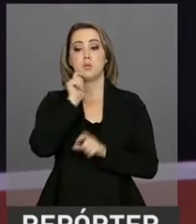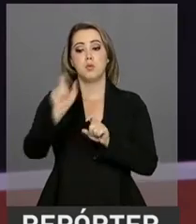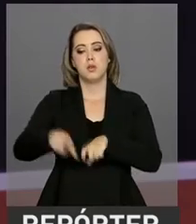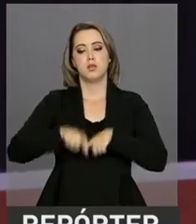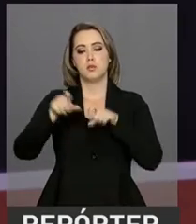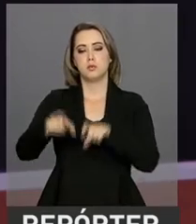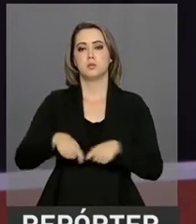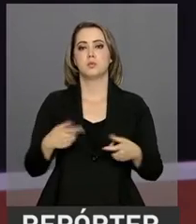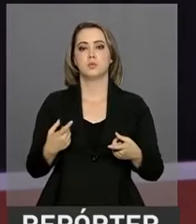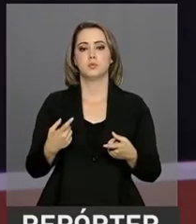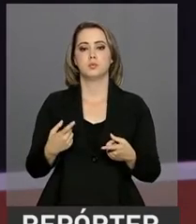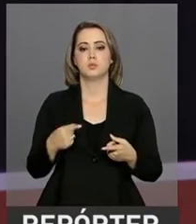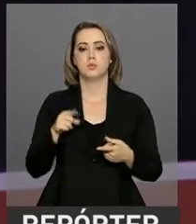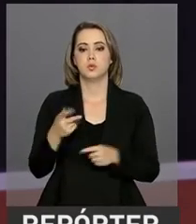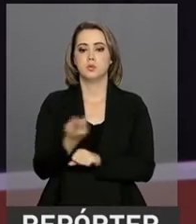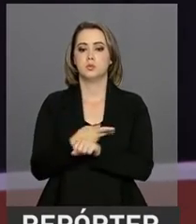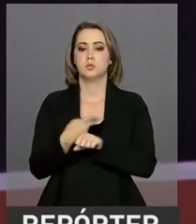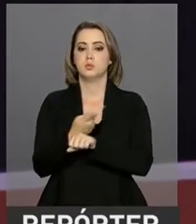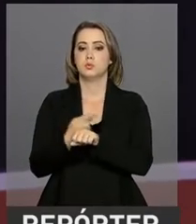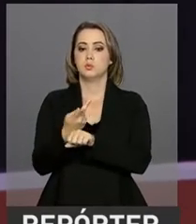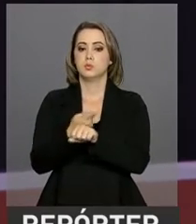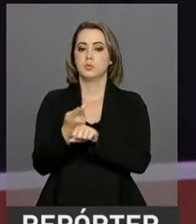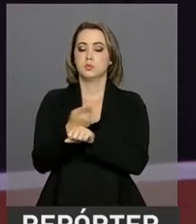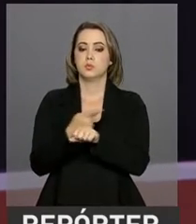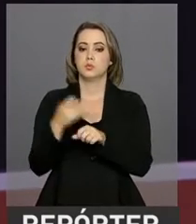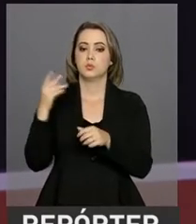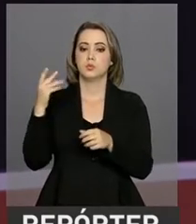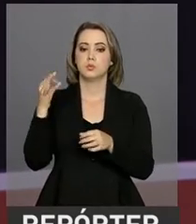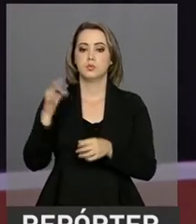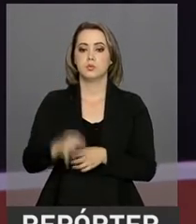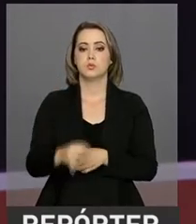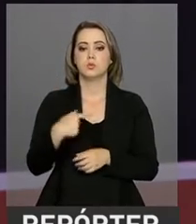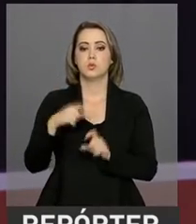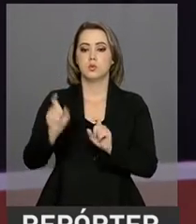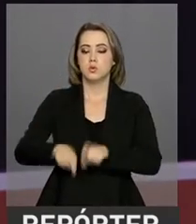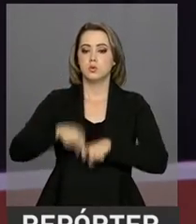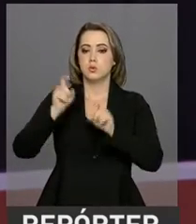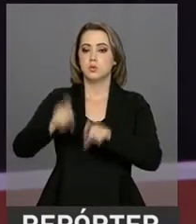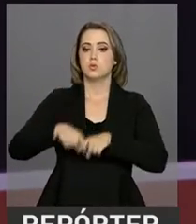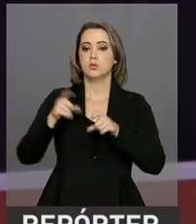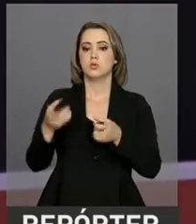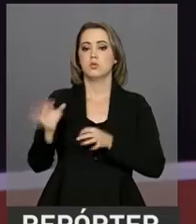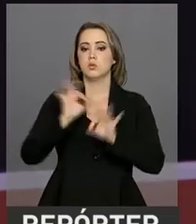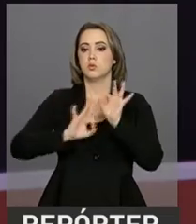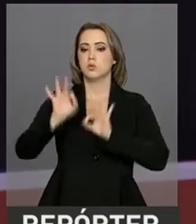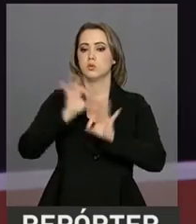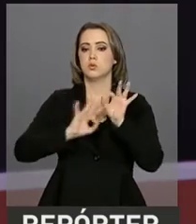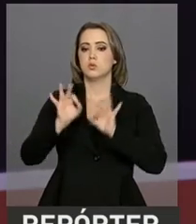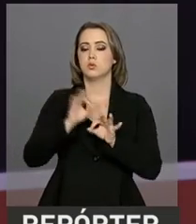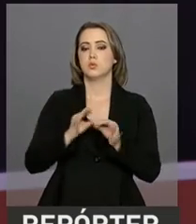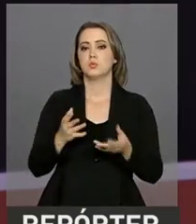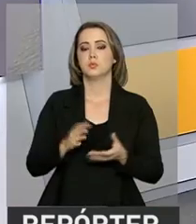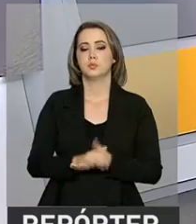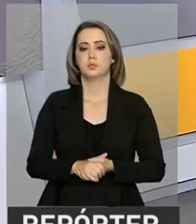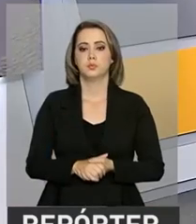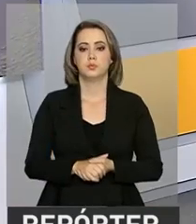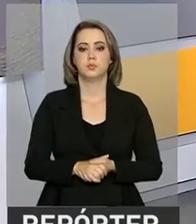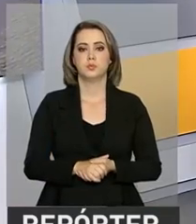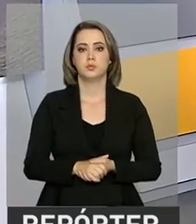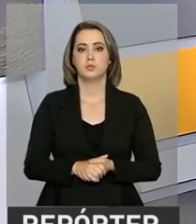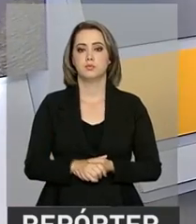sentido realmente é de buscar a aumente a produção comercialização e organização para ser produtivo